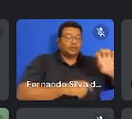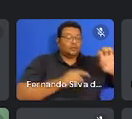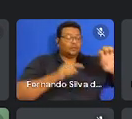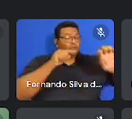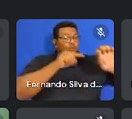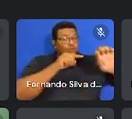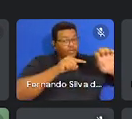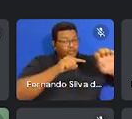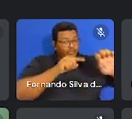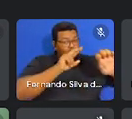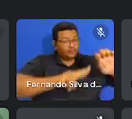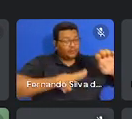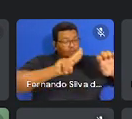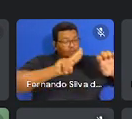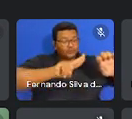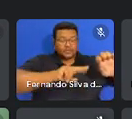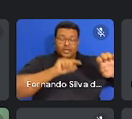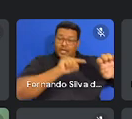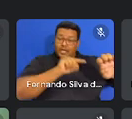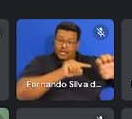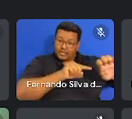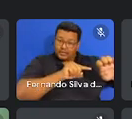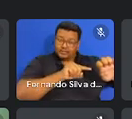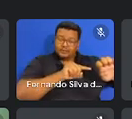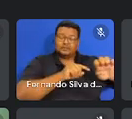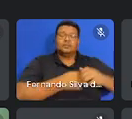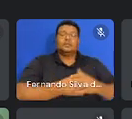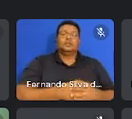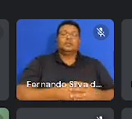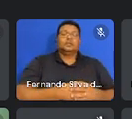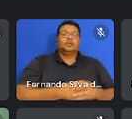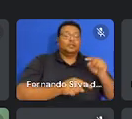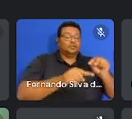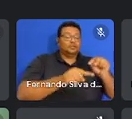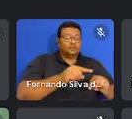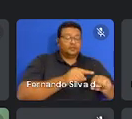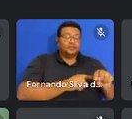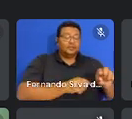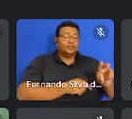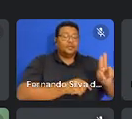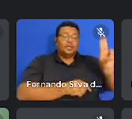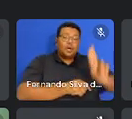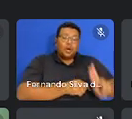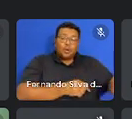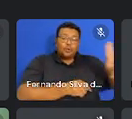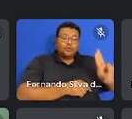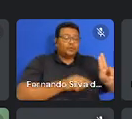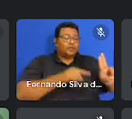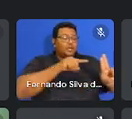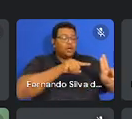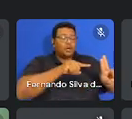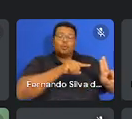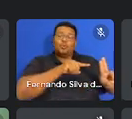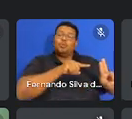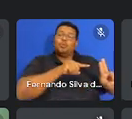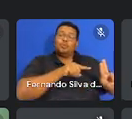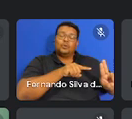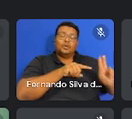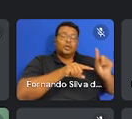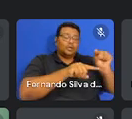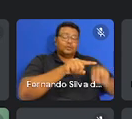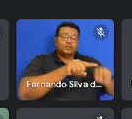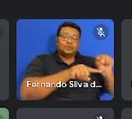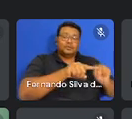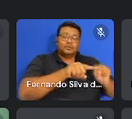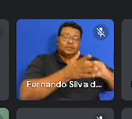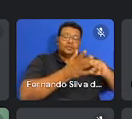evento, né? São favoráveis ao meu evento, pelo número total de possibilidades. Então, o que, que